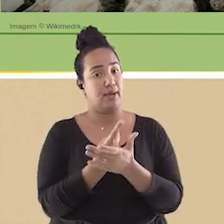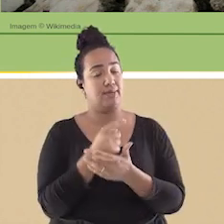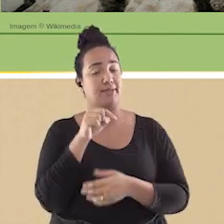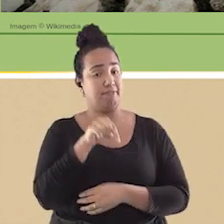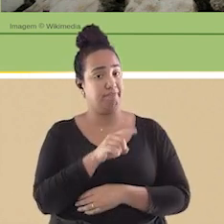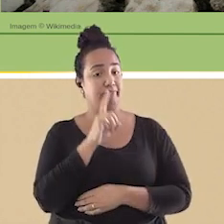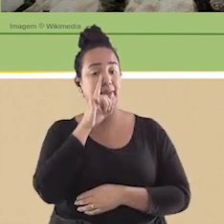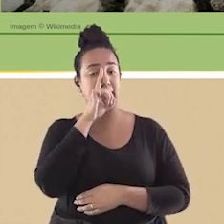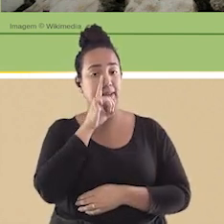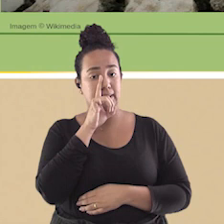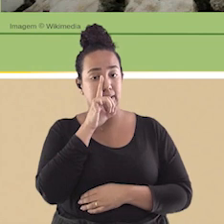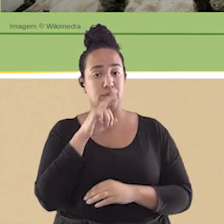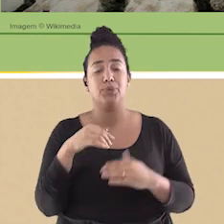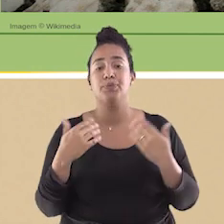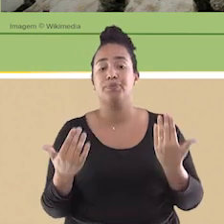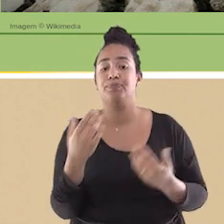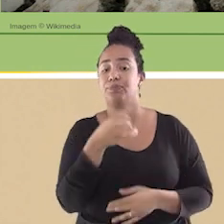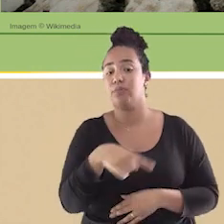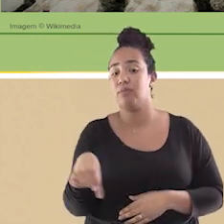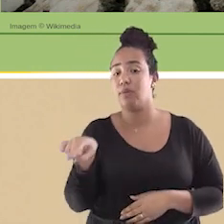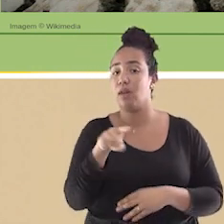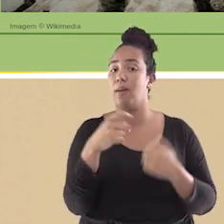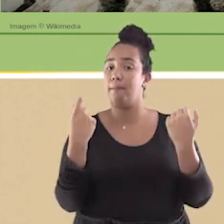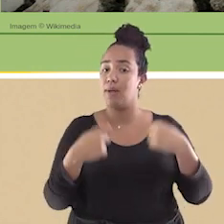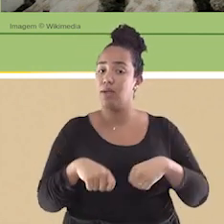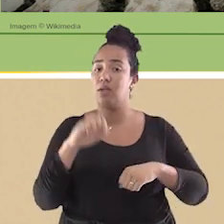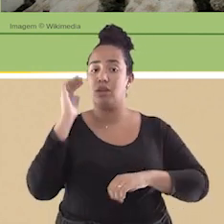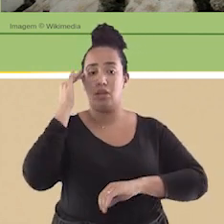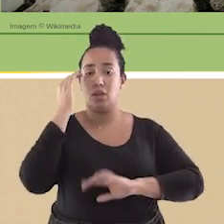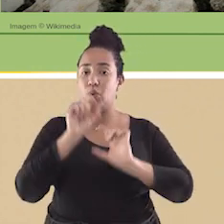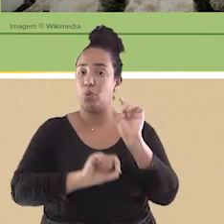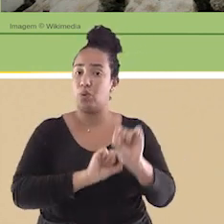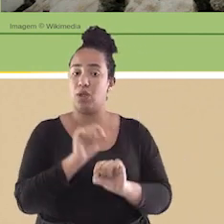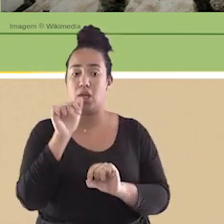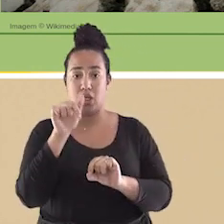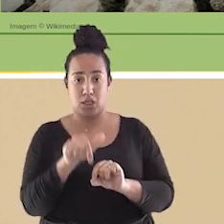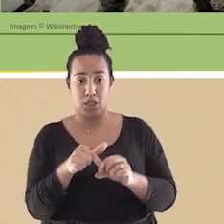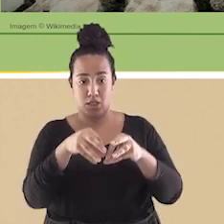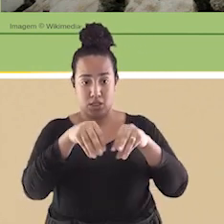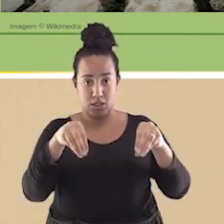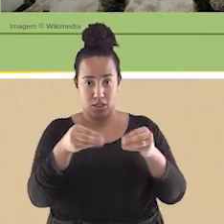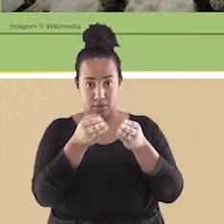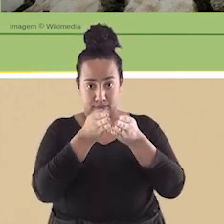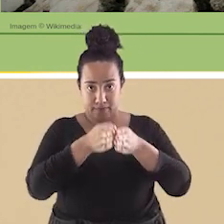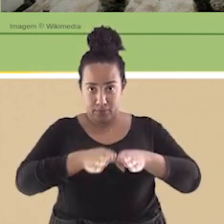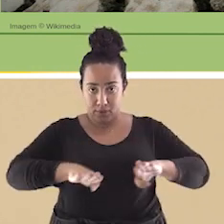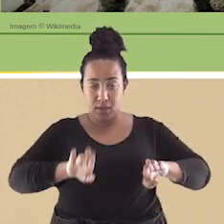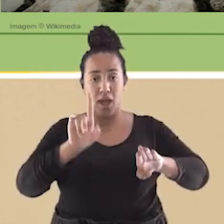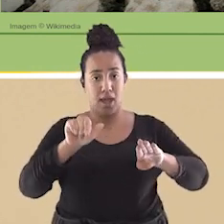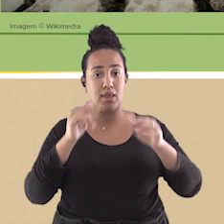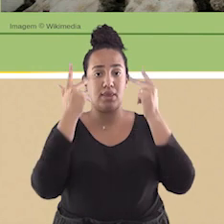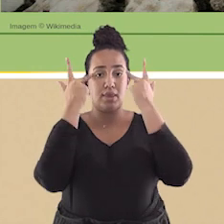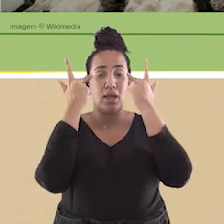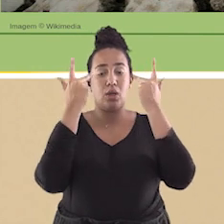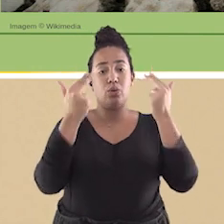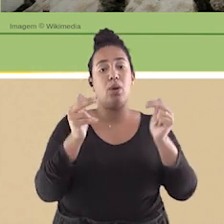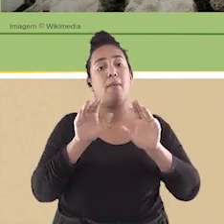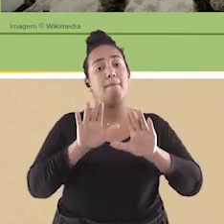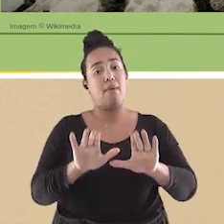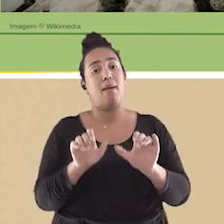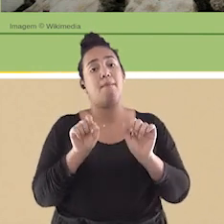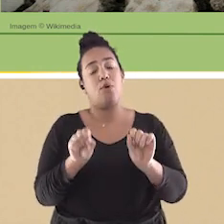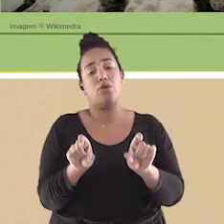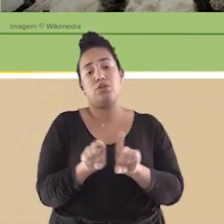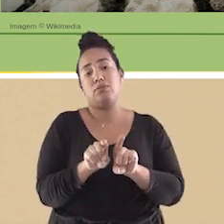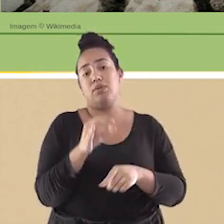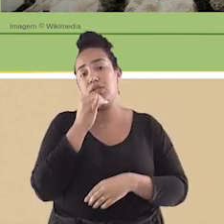perigo. Então, precisamos entender que, embora ela seja um processo natural dos solos, é também vista como